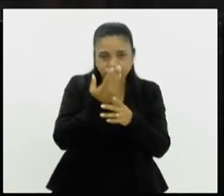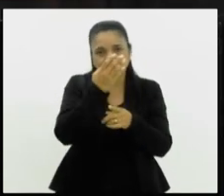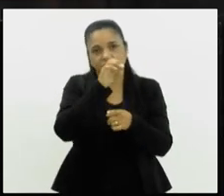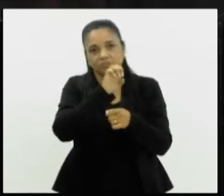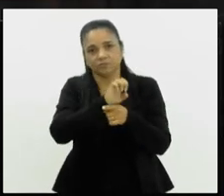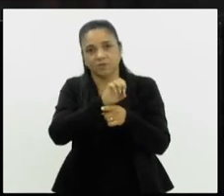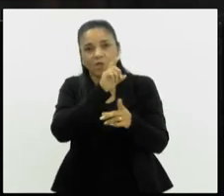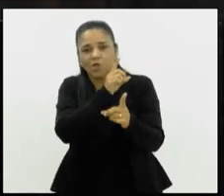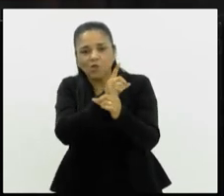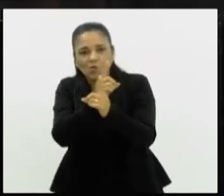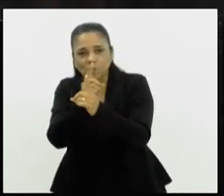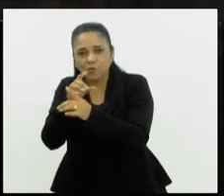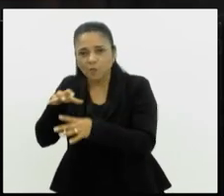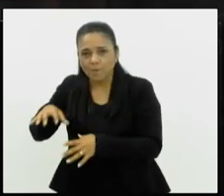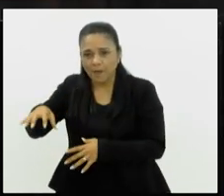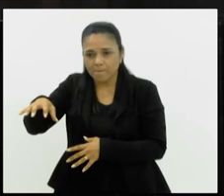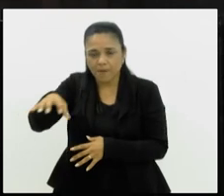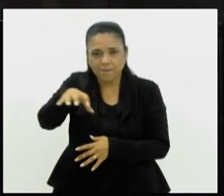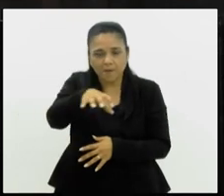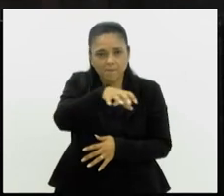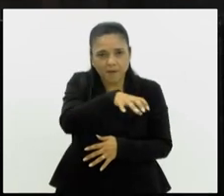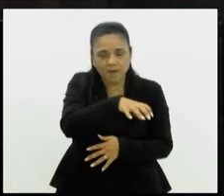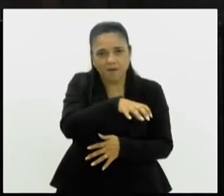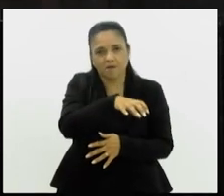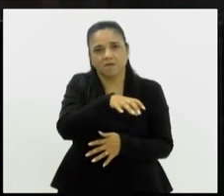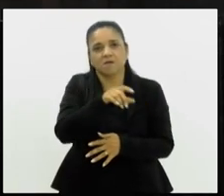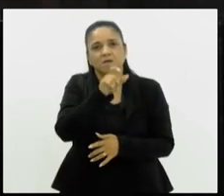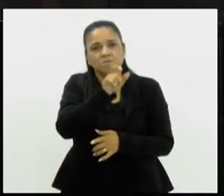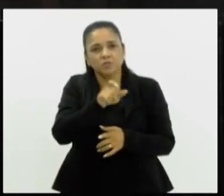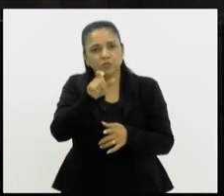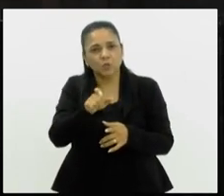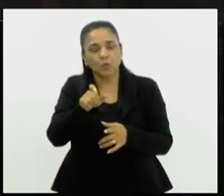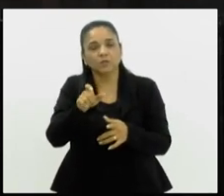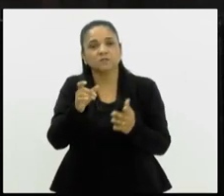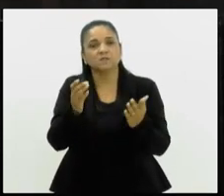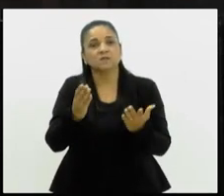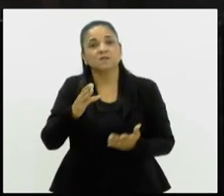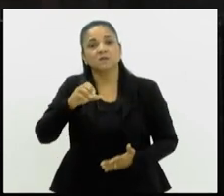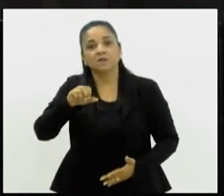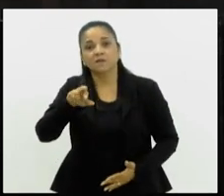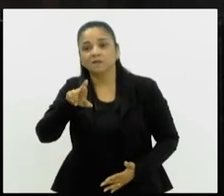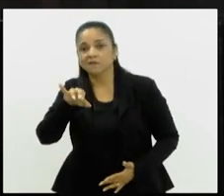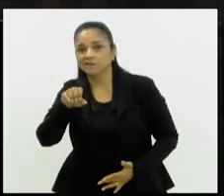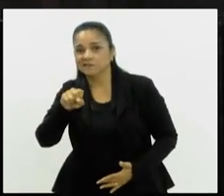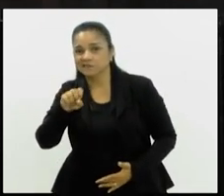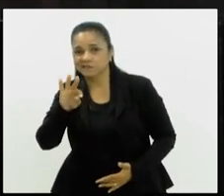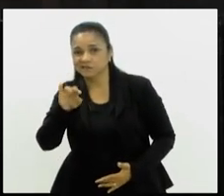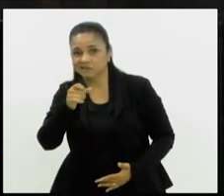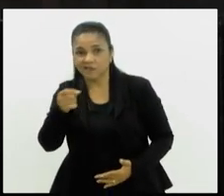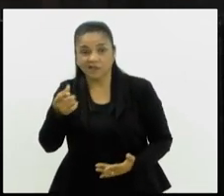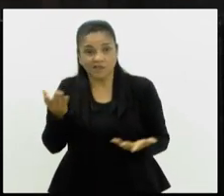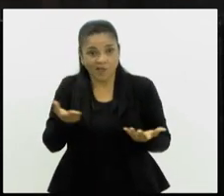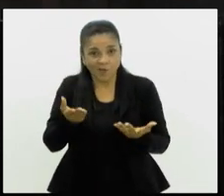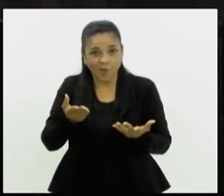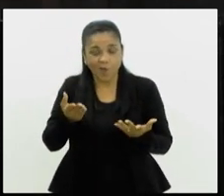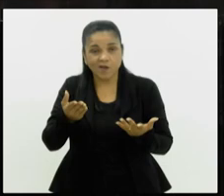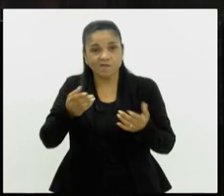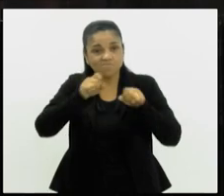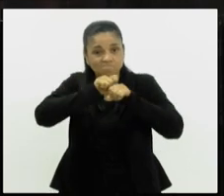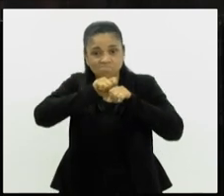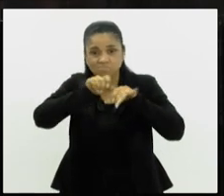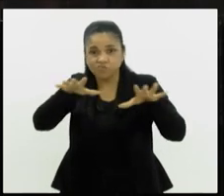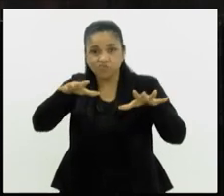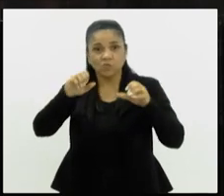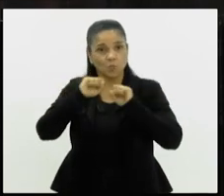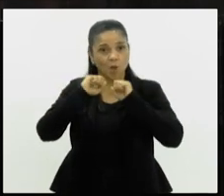de encontros locais entre cristãos. E assume agora projeção internacional na Conferência